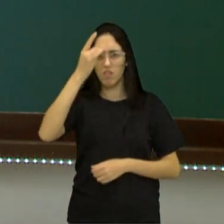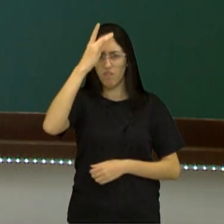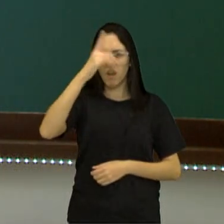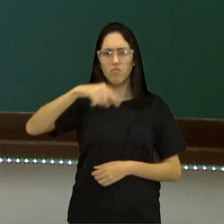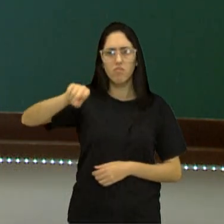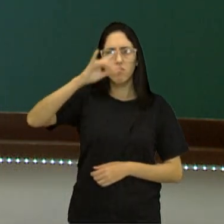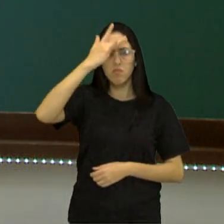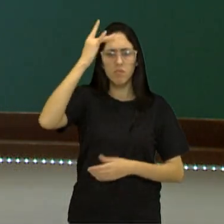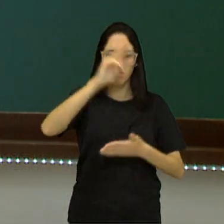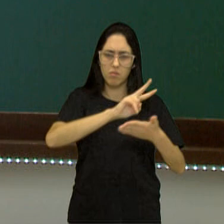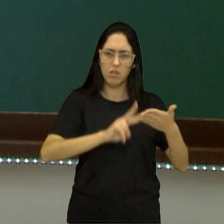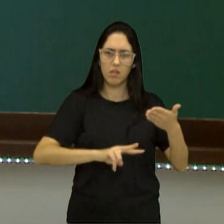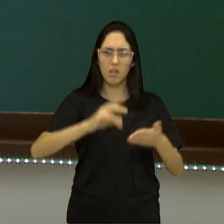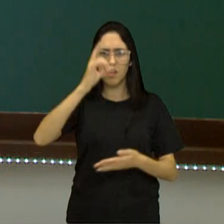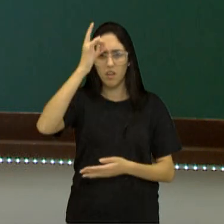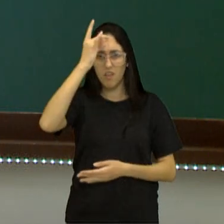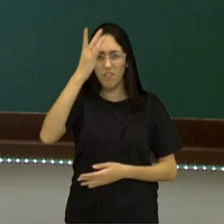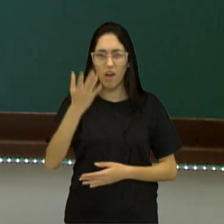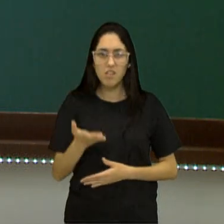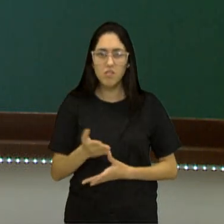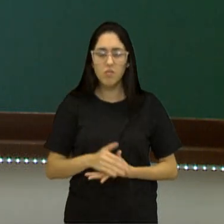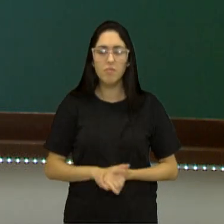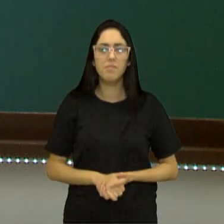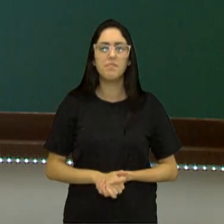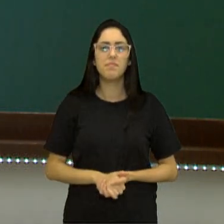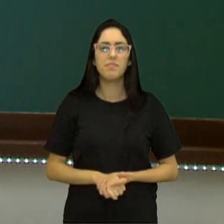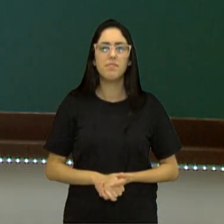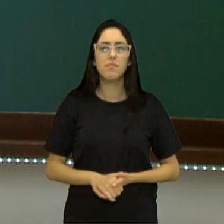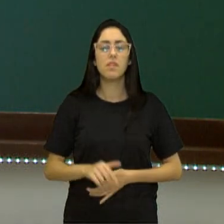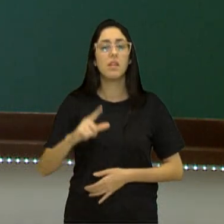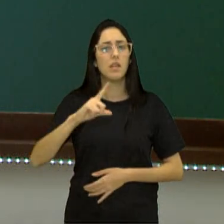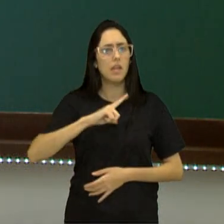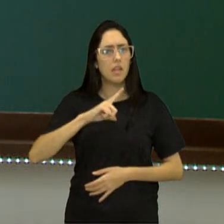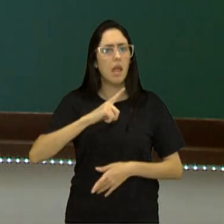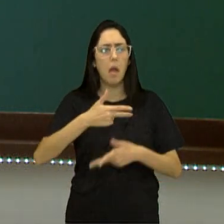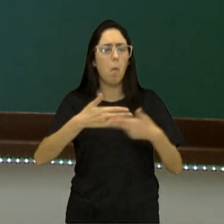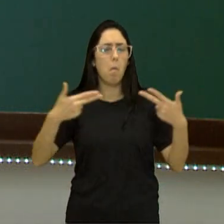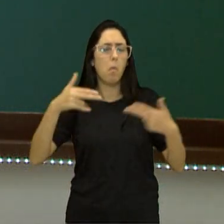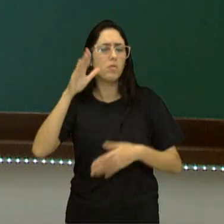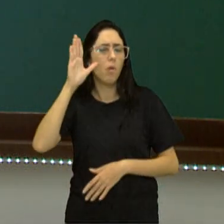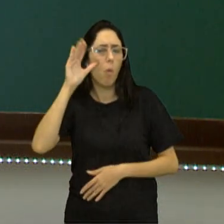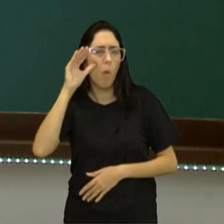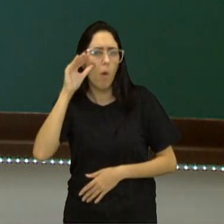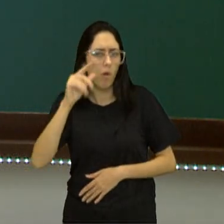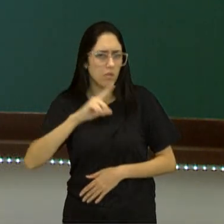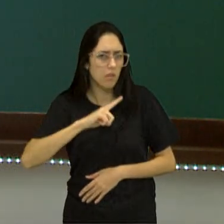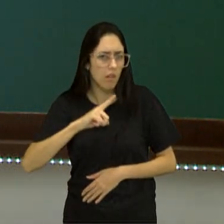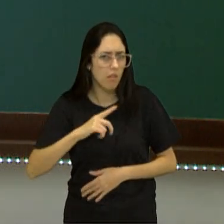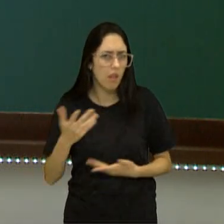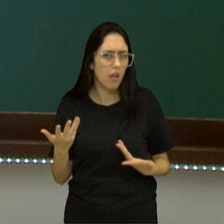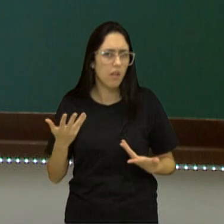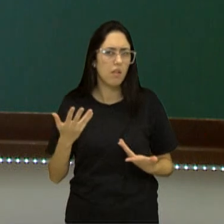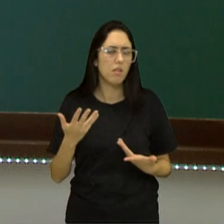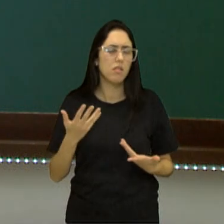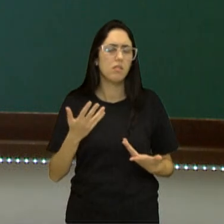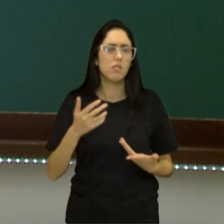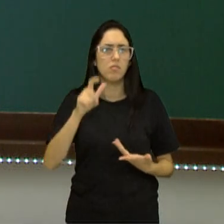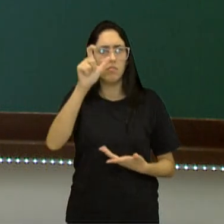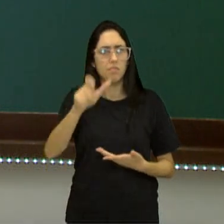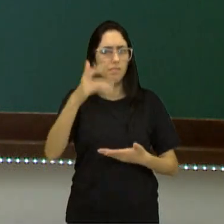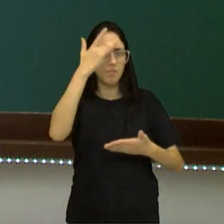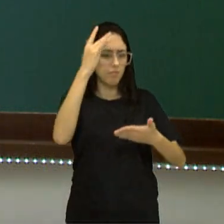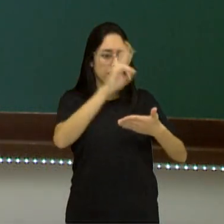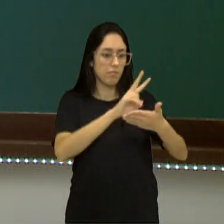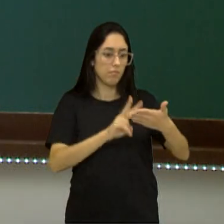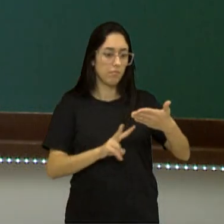vai ler, é fácil para leitura, de leitura? Traz um fato curioso ou não ao seu texto que despertará o interesse dos leitores?